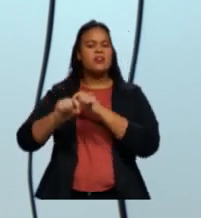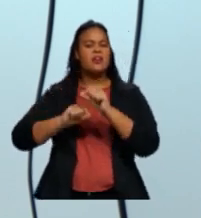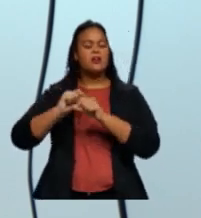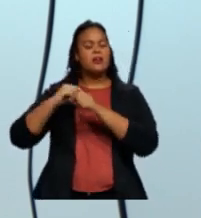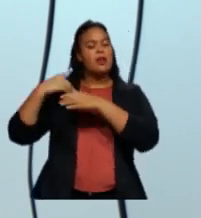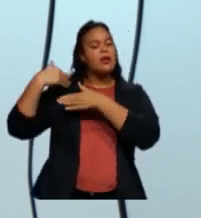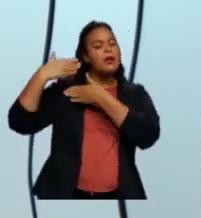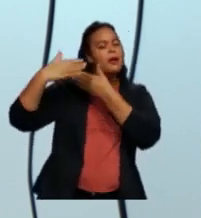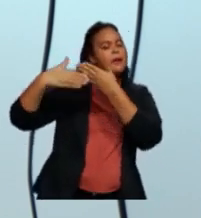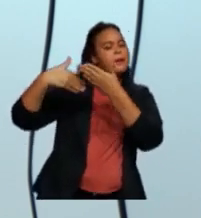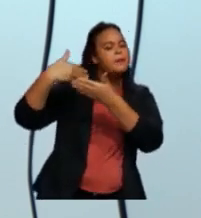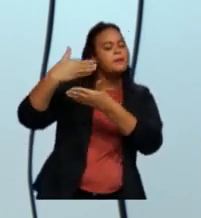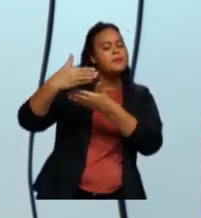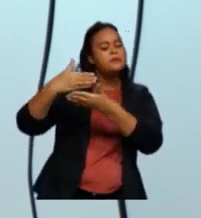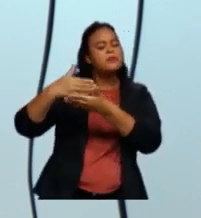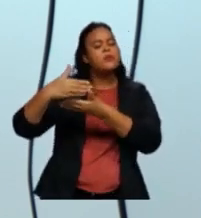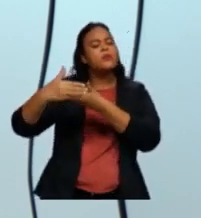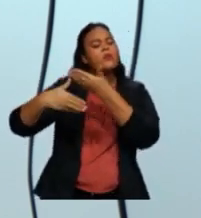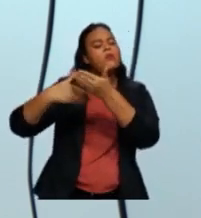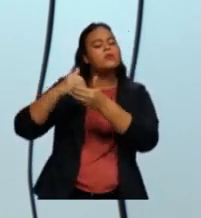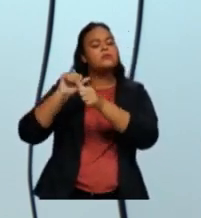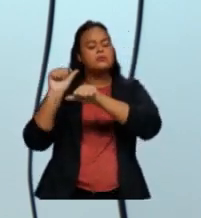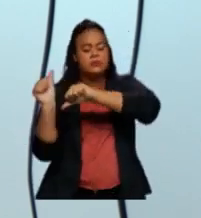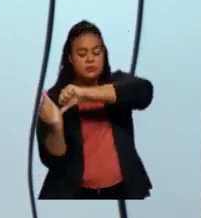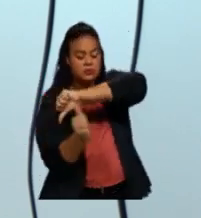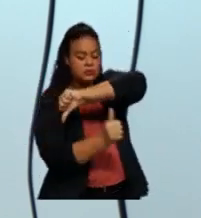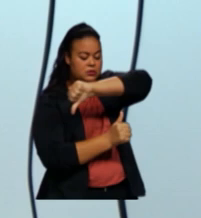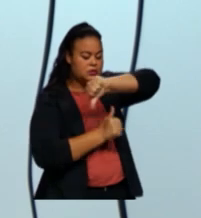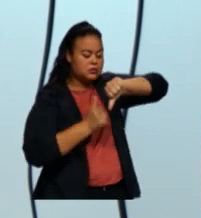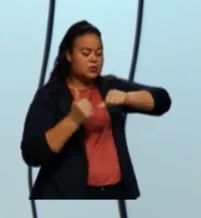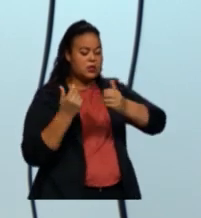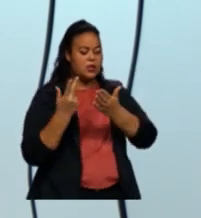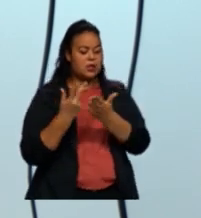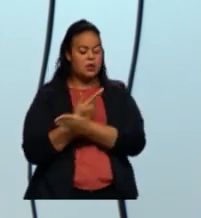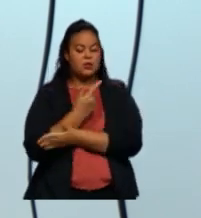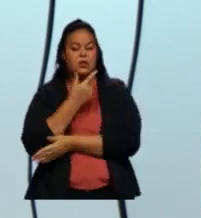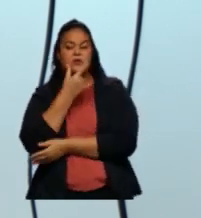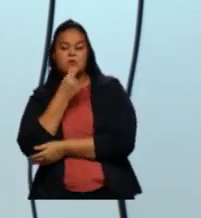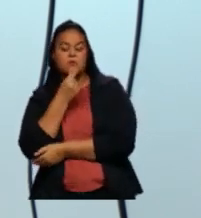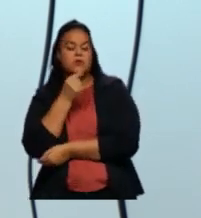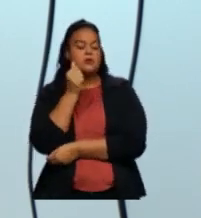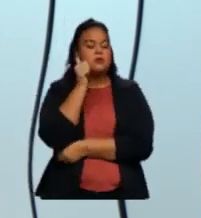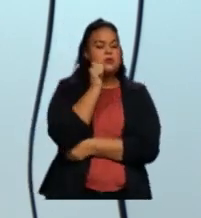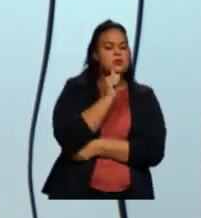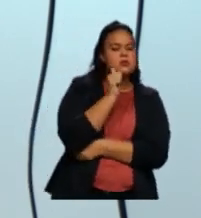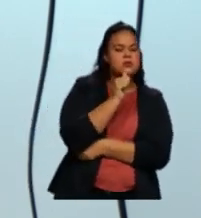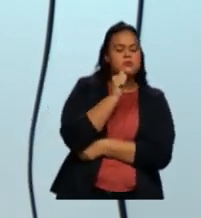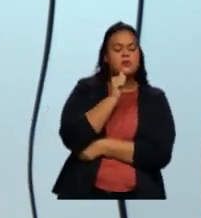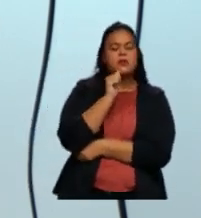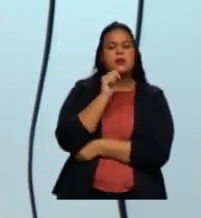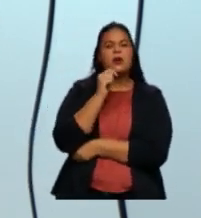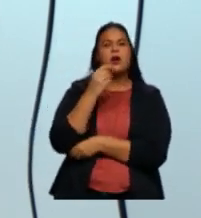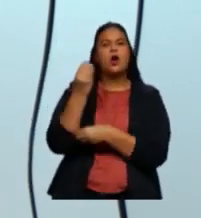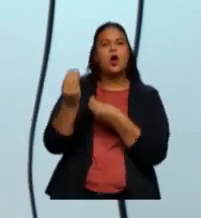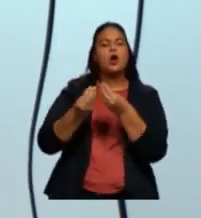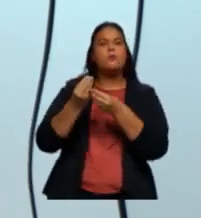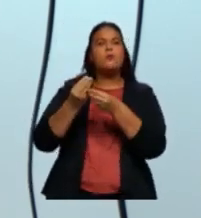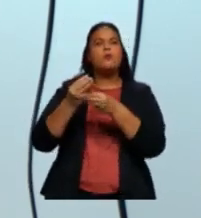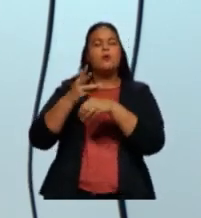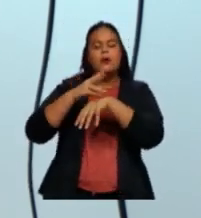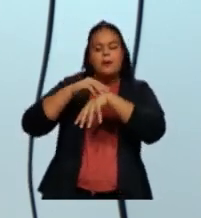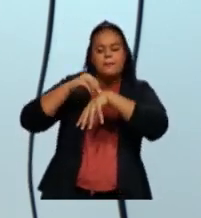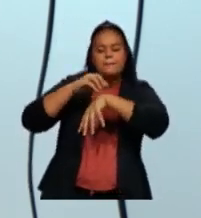depois. São aquelas mudanças e aquelas transformações que vão ocorrer no corpo dos meninos e das meninas, como aparecimento de